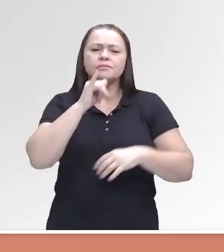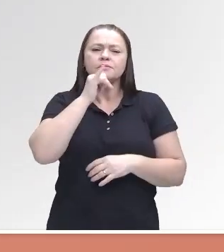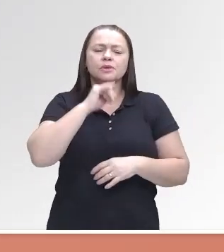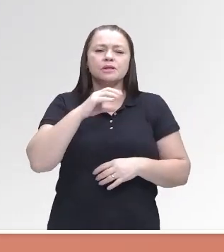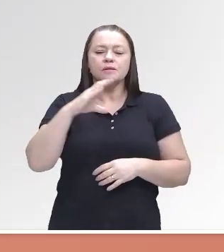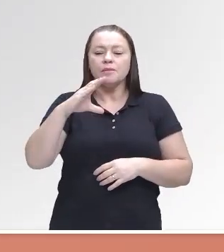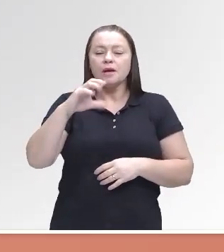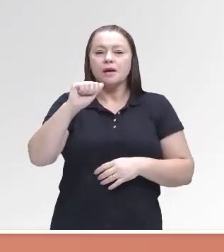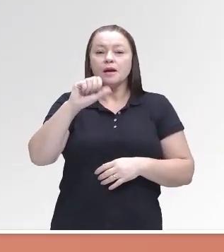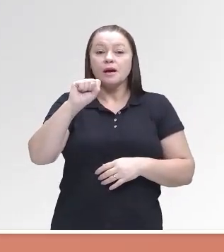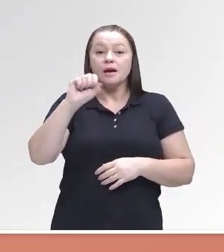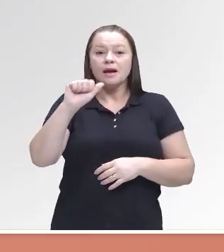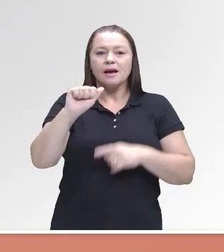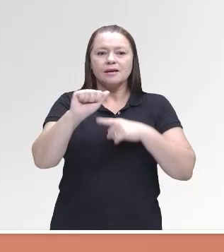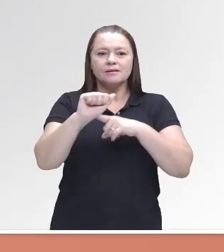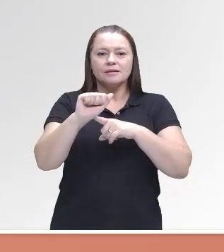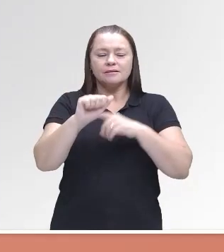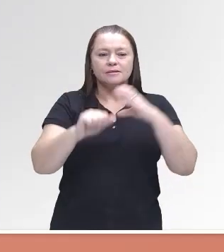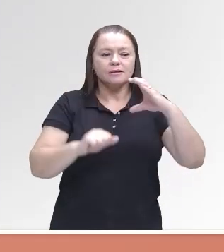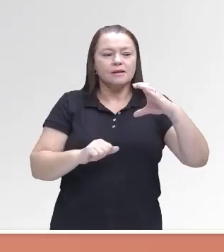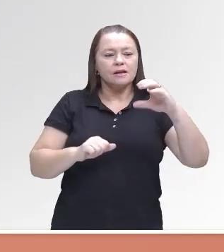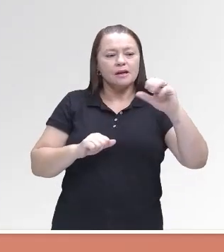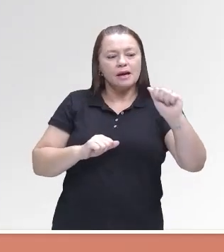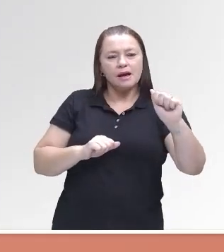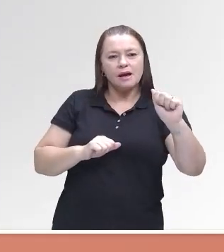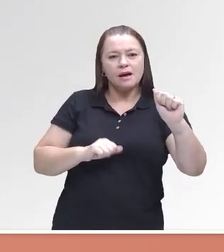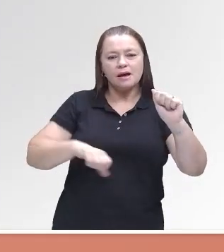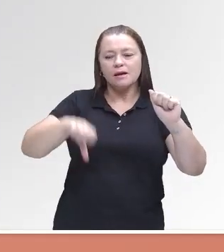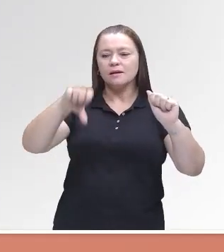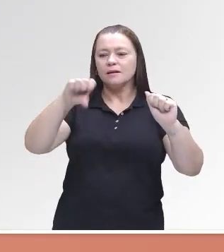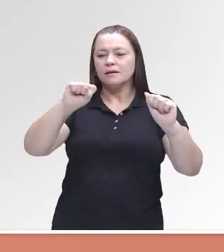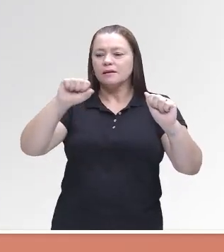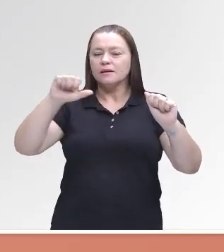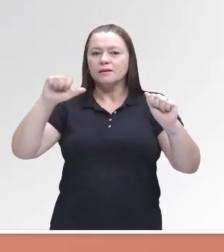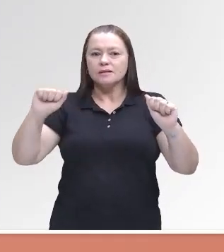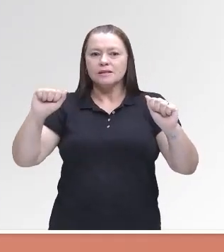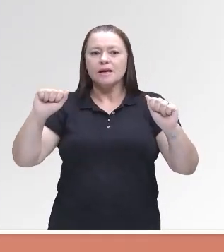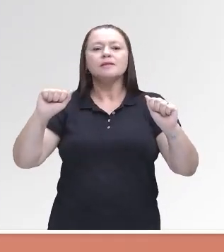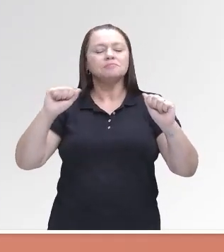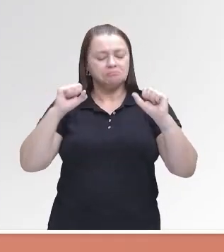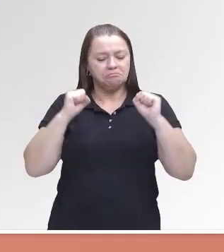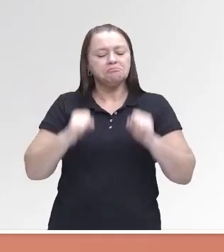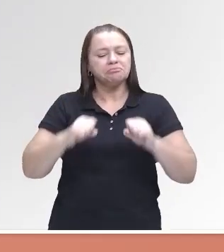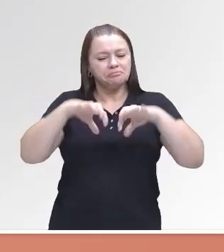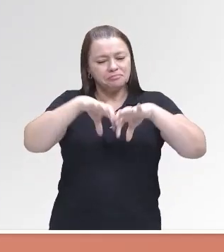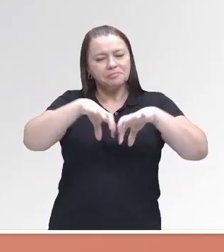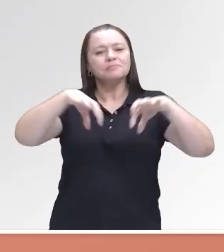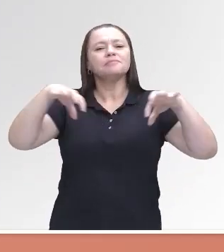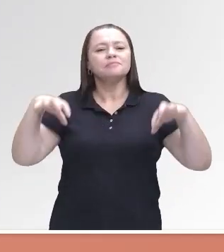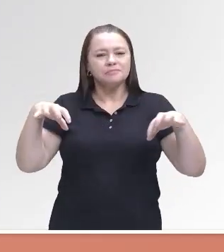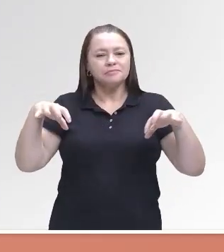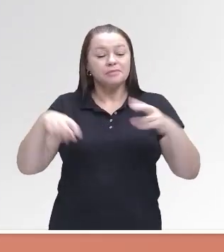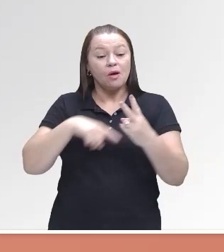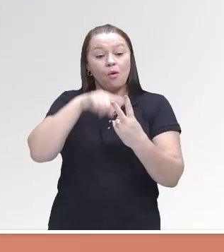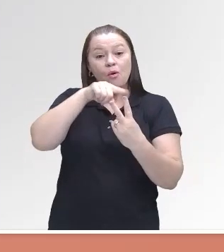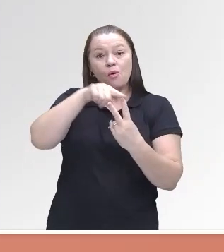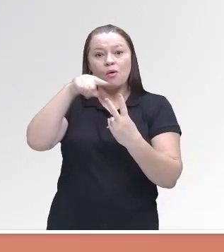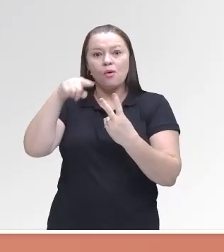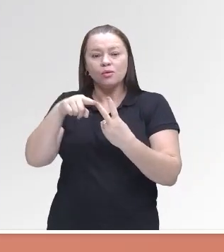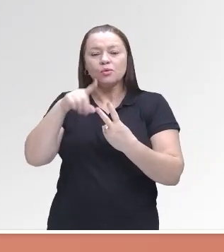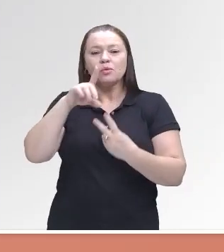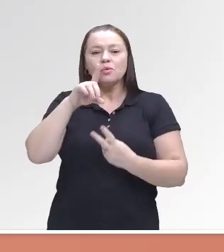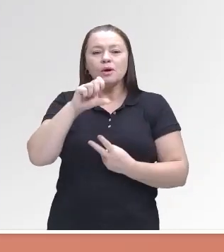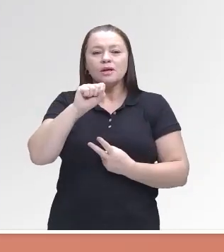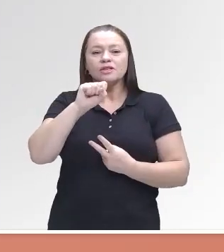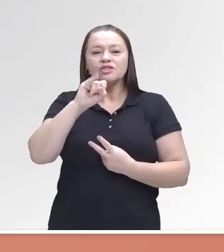palavra casa. Separando, eu fico com quantas sílabas? Casa. 2 sílabas. Prestem